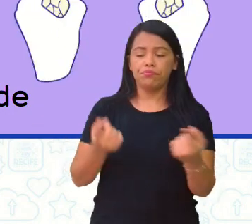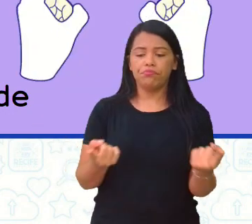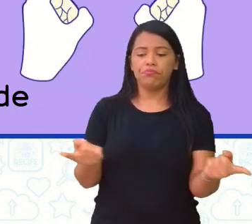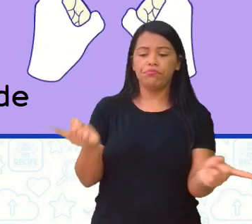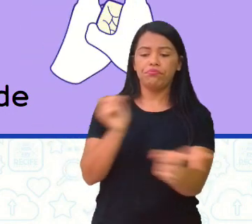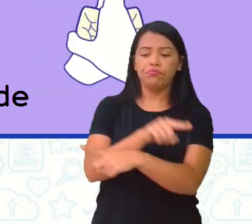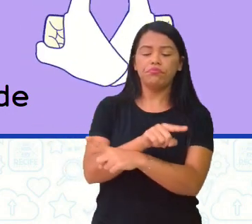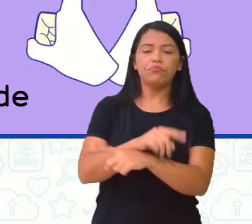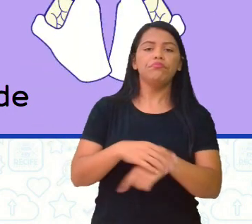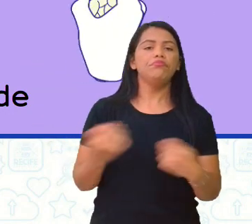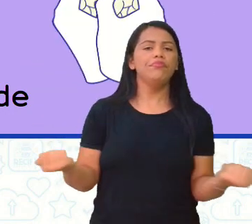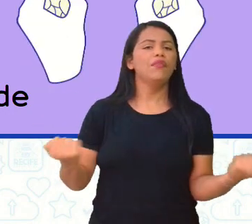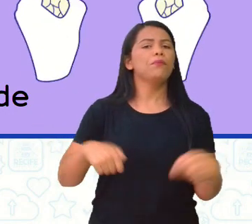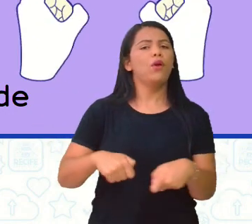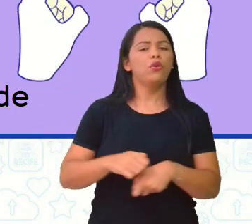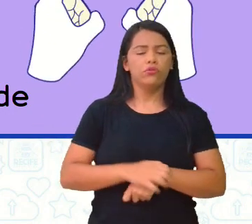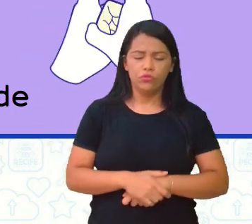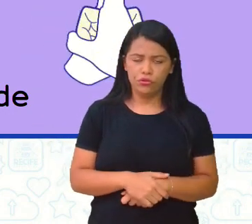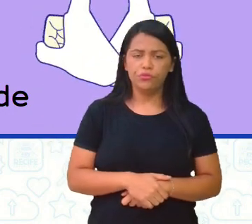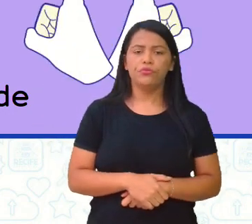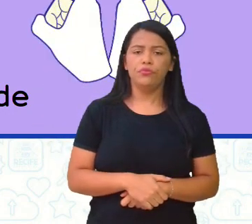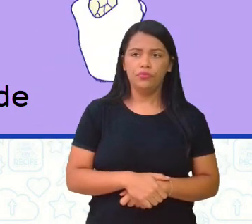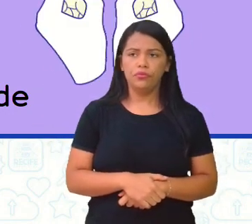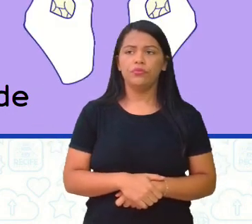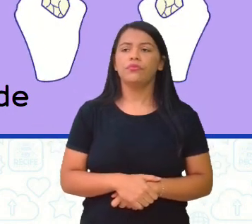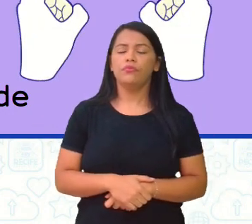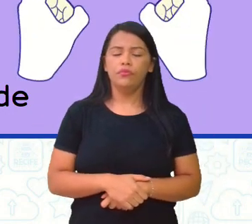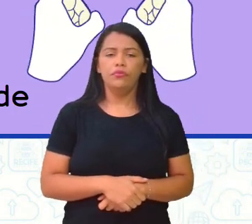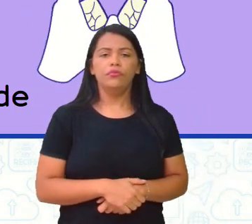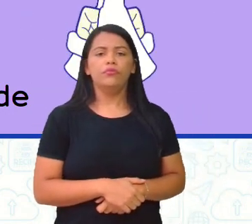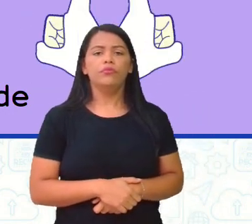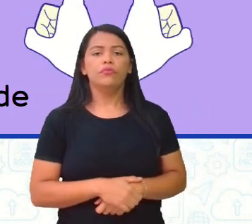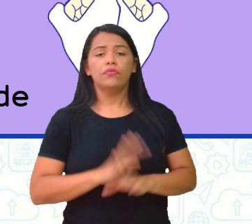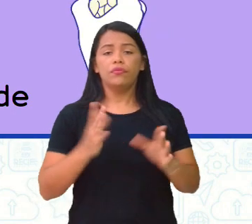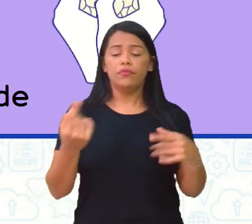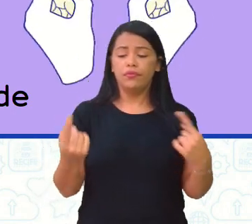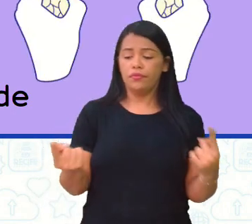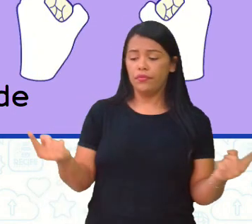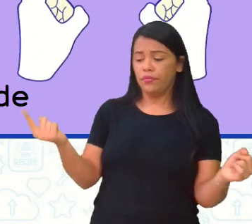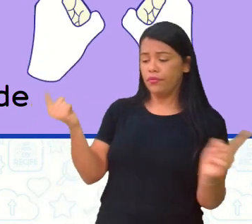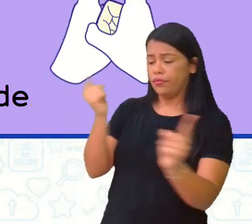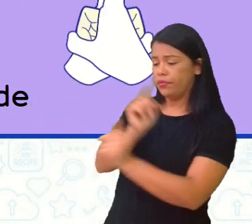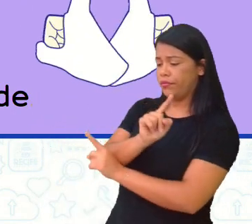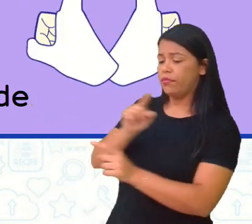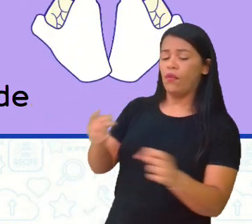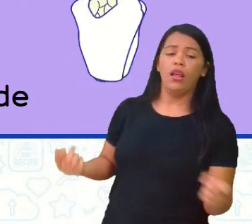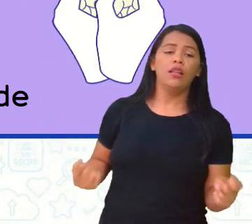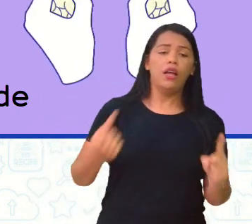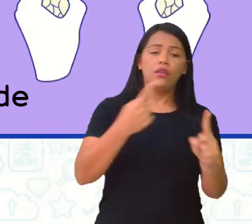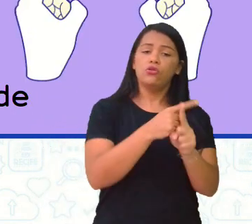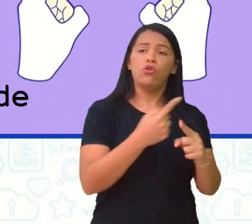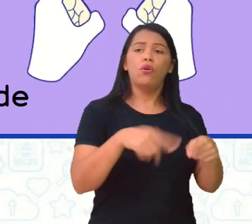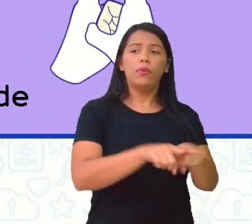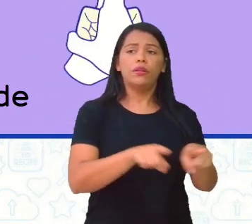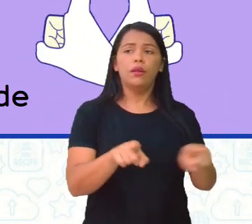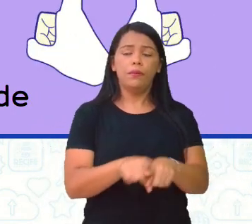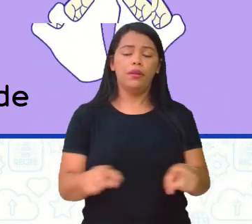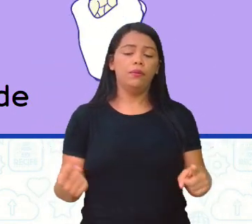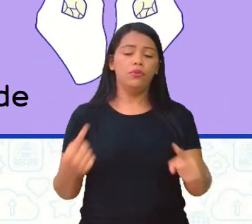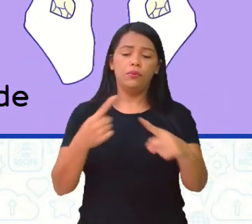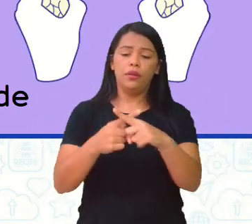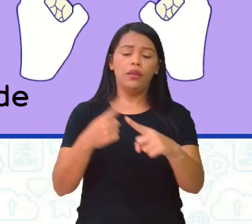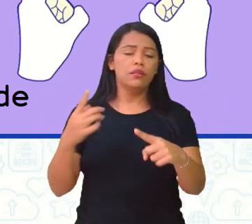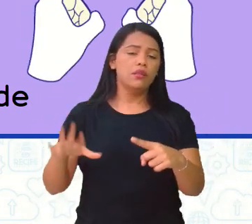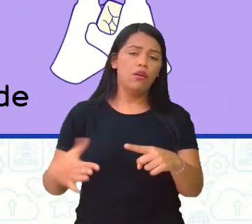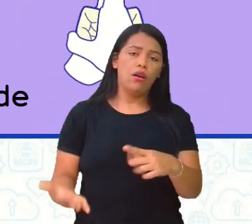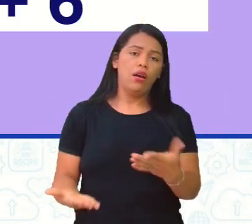mais 6. Essa mudança de posição na soma, na multiplicação também, é o que a gente chama